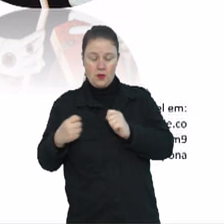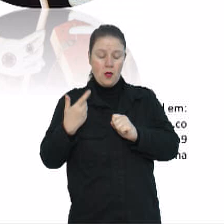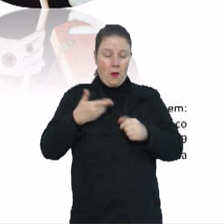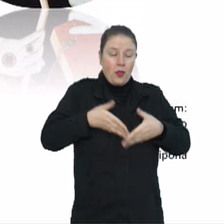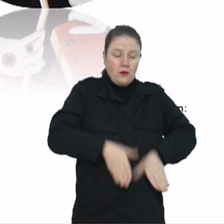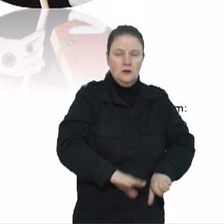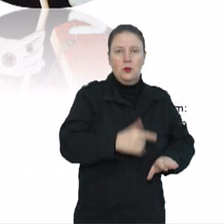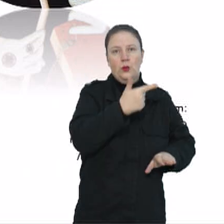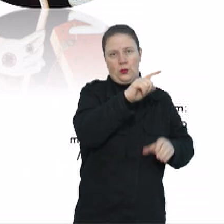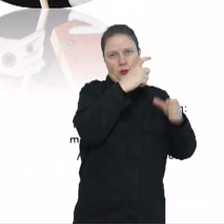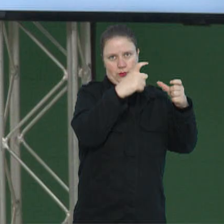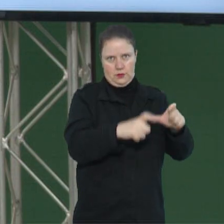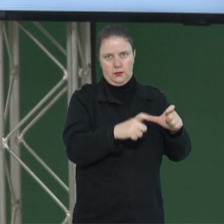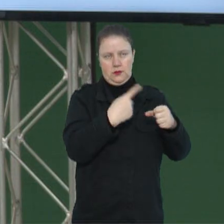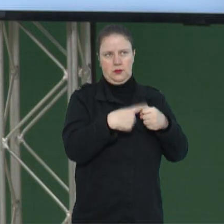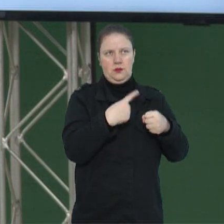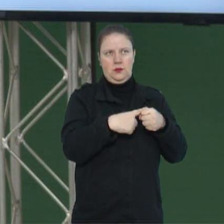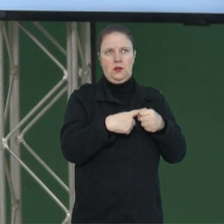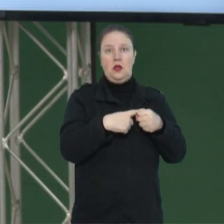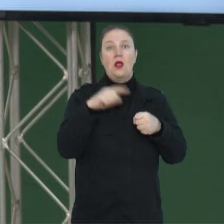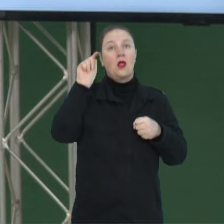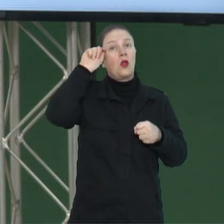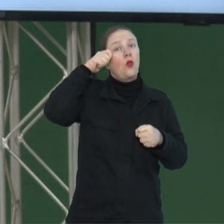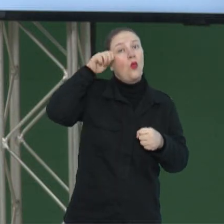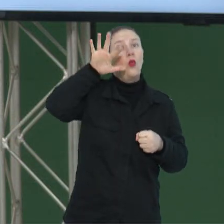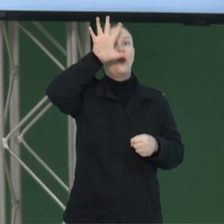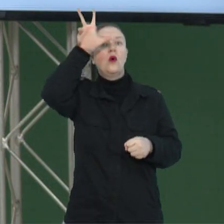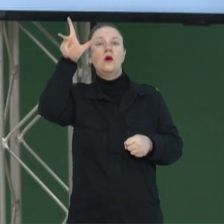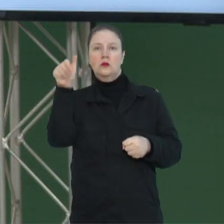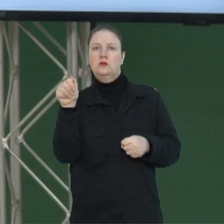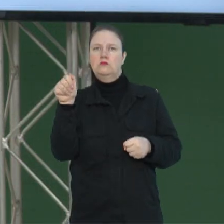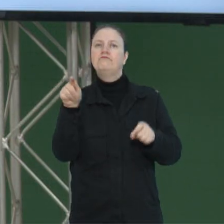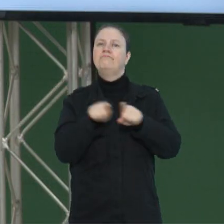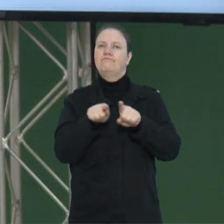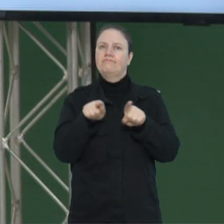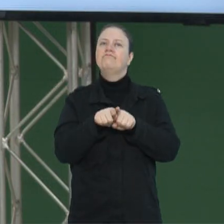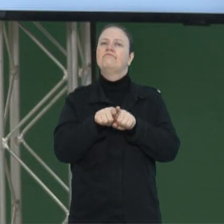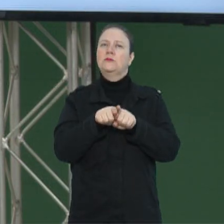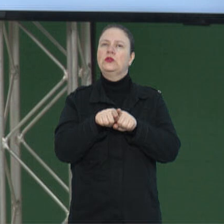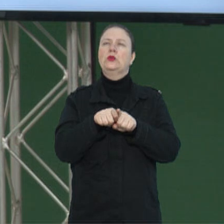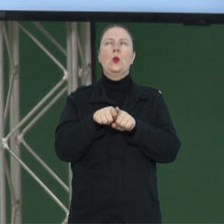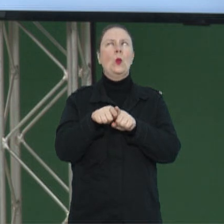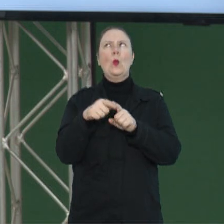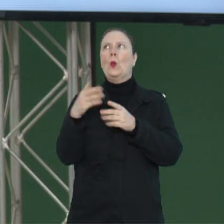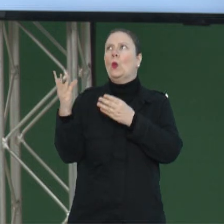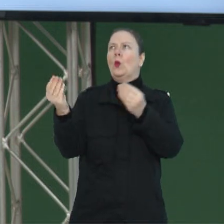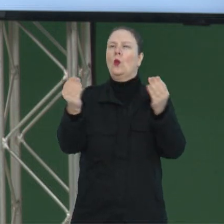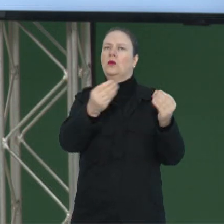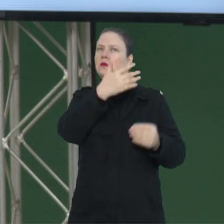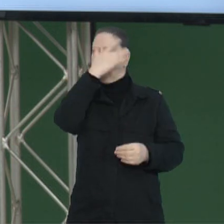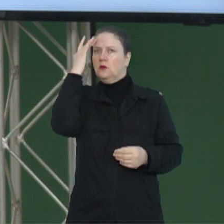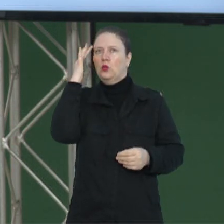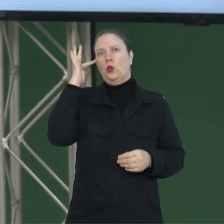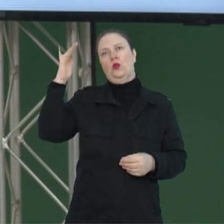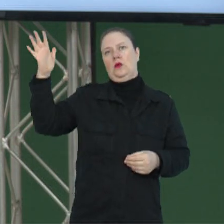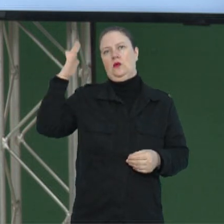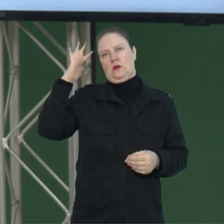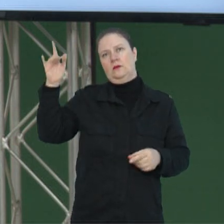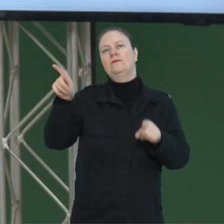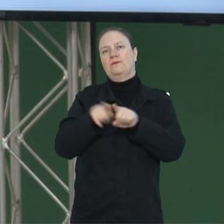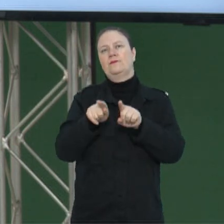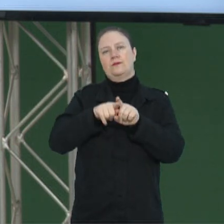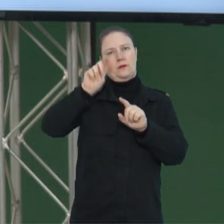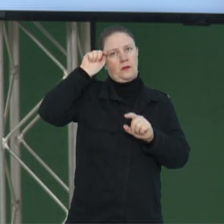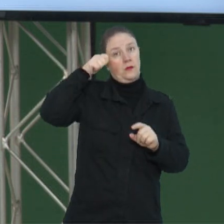né, então Agostinho é um filósofo africano, do continente africano, né, a África também produziu grandes filósofos aí, tá? Ele vai se